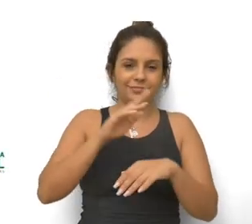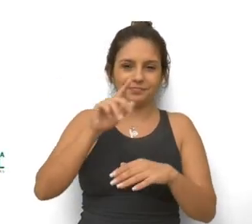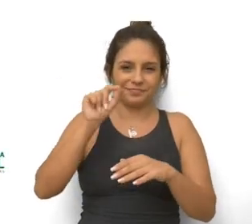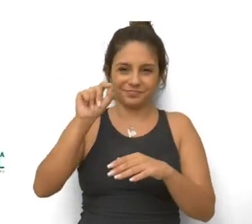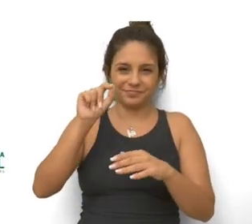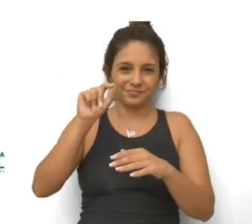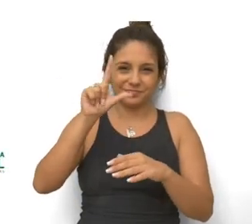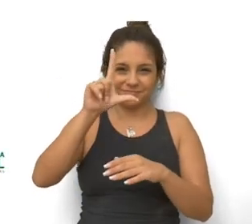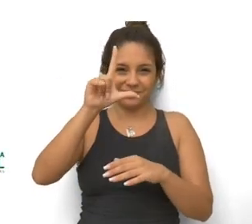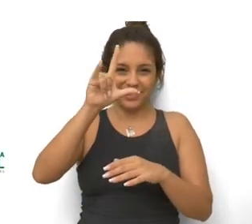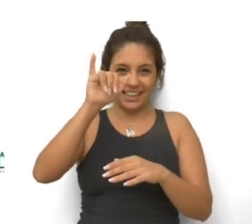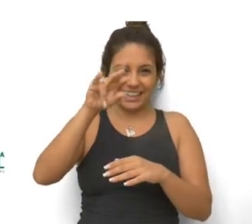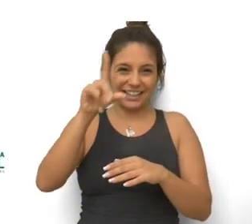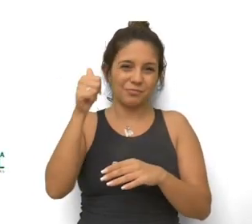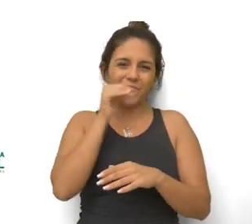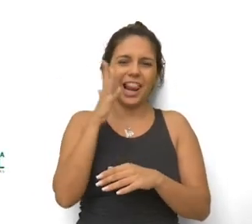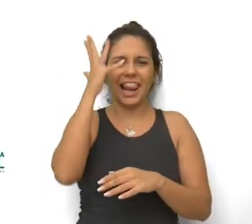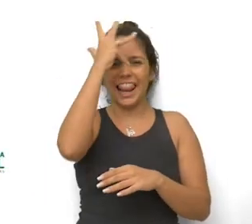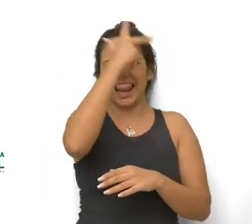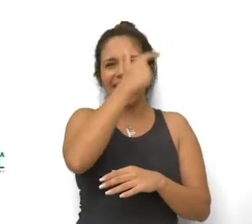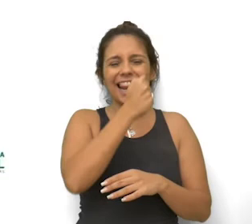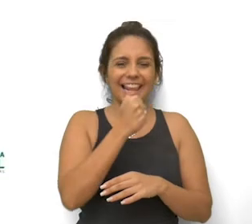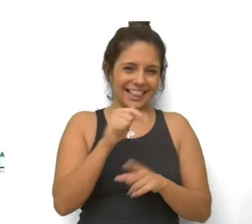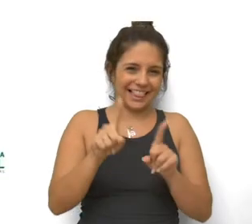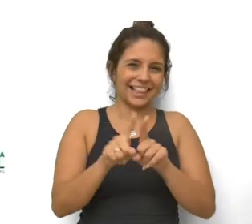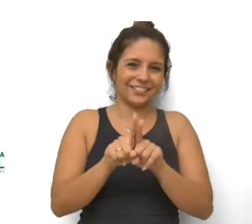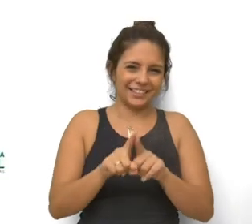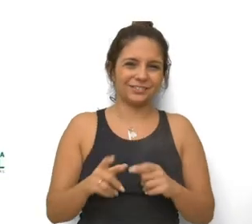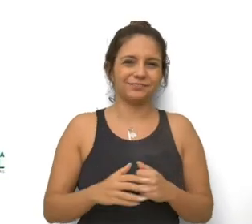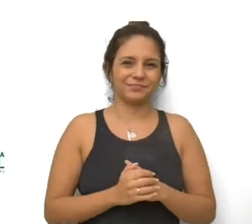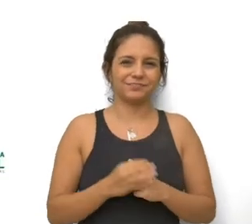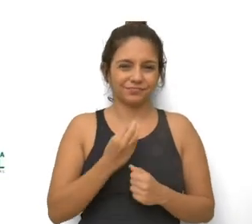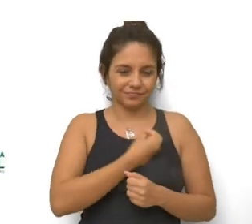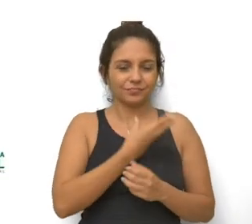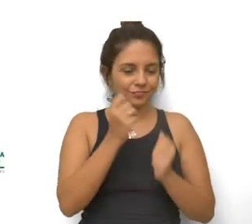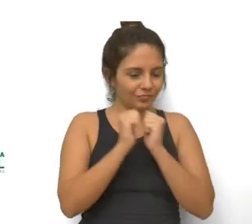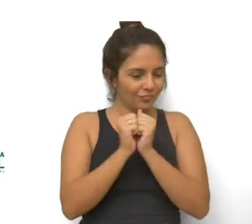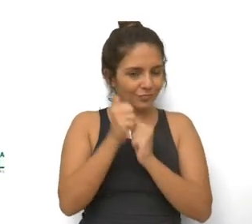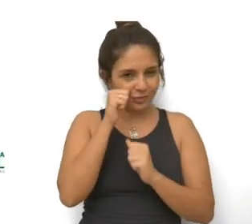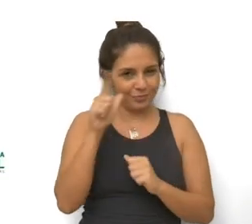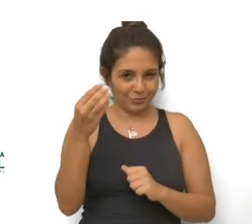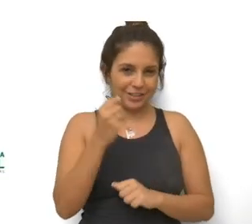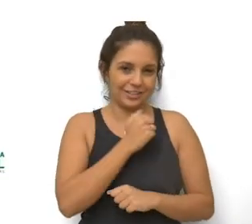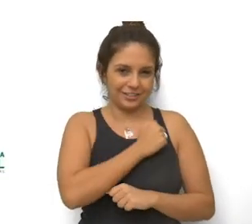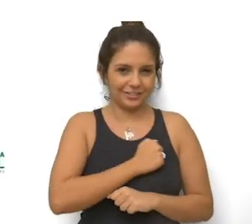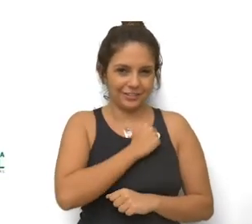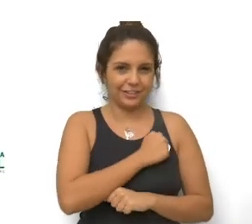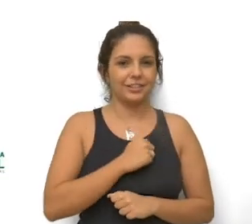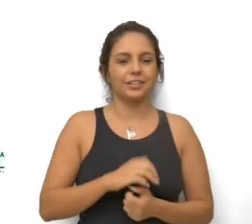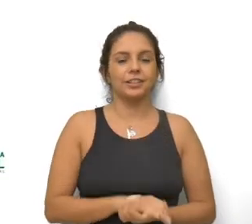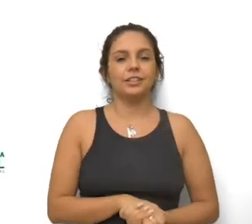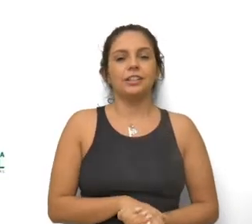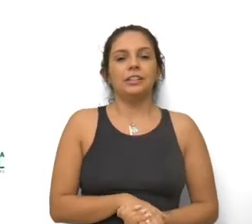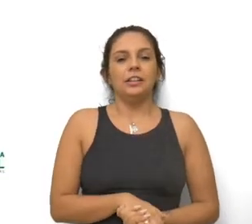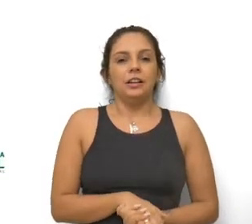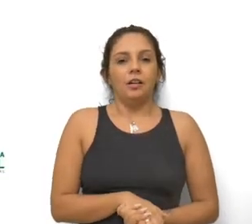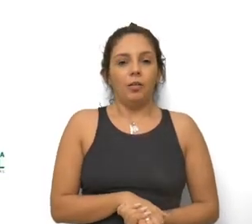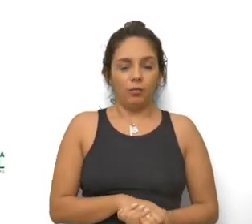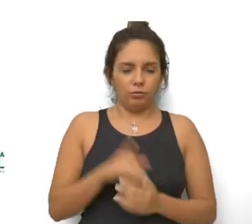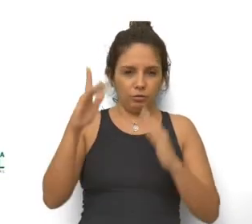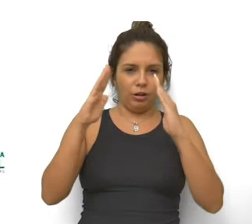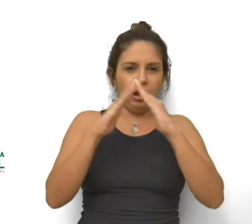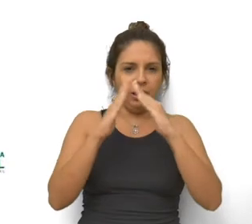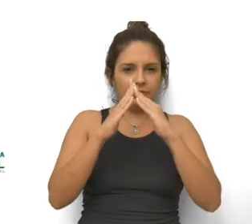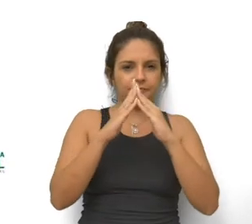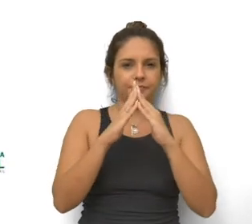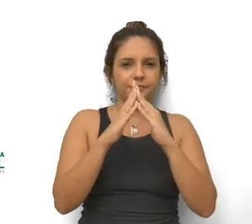vi um nome tão apropriado para uma mulher como Linda. Convivi muito com Linda. Muita saudade agora que deu dela. E aquela casa